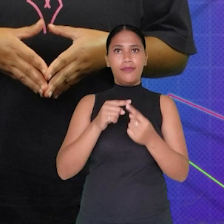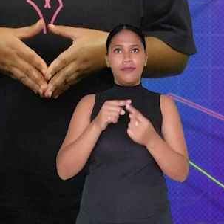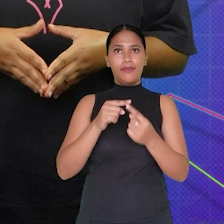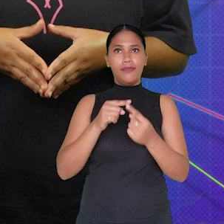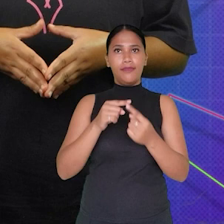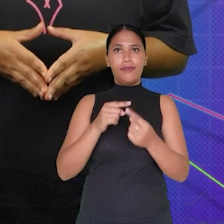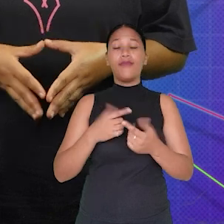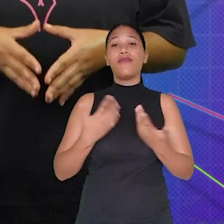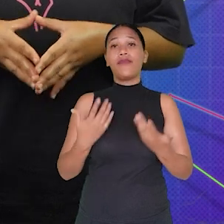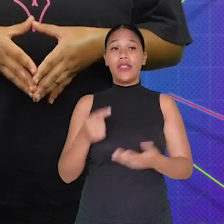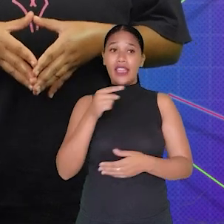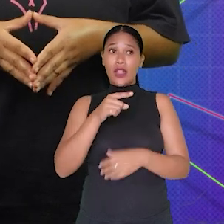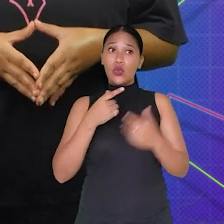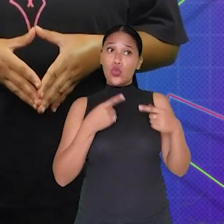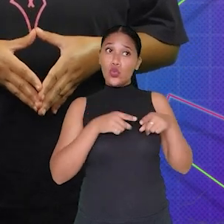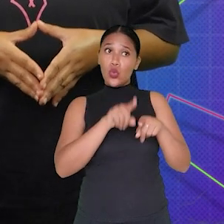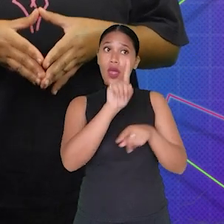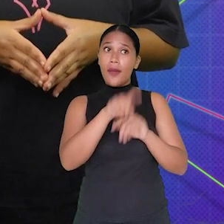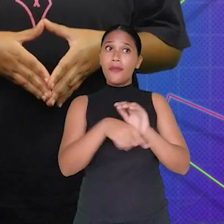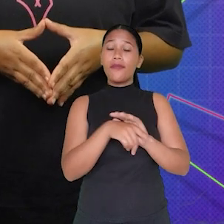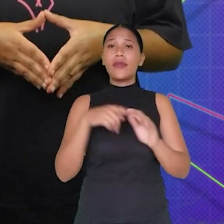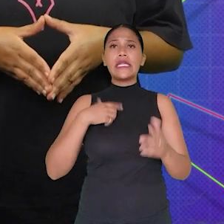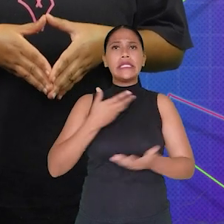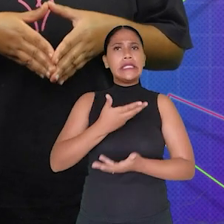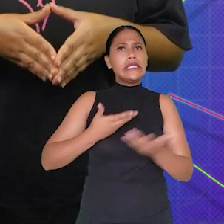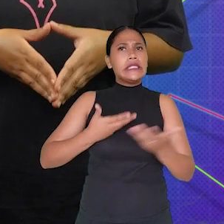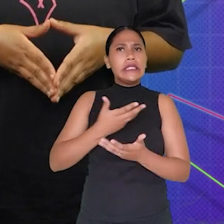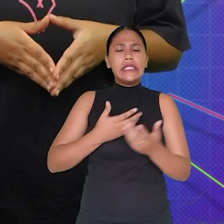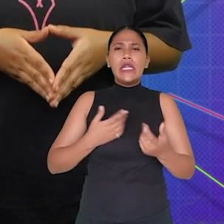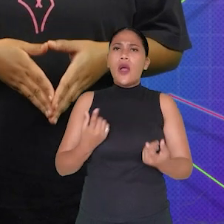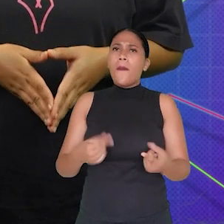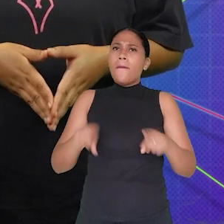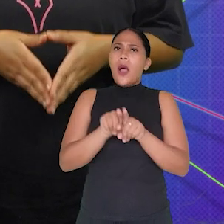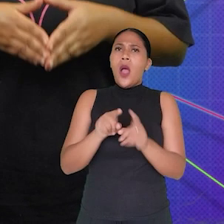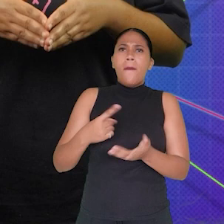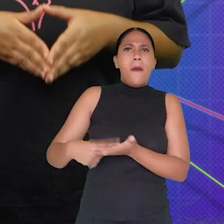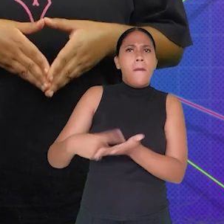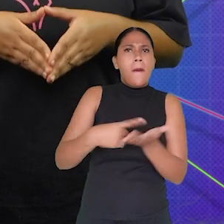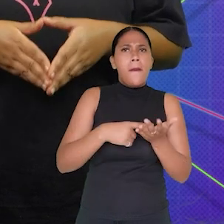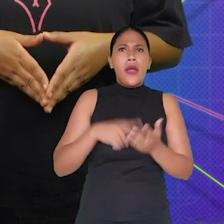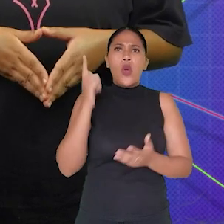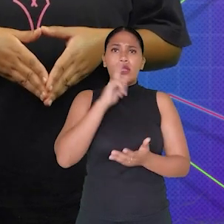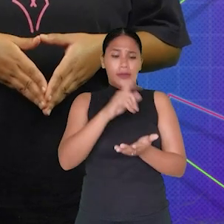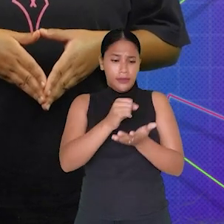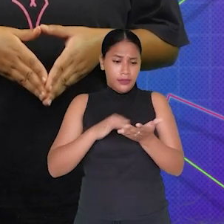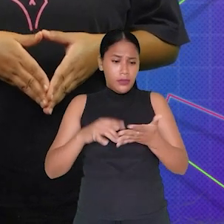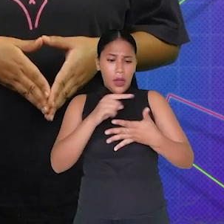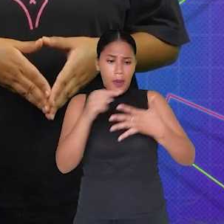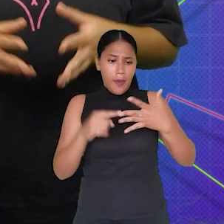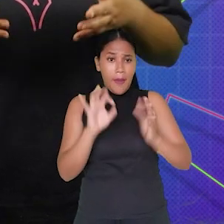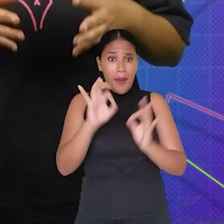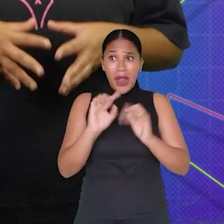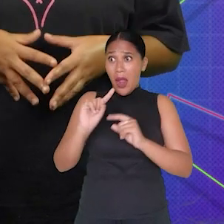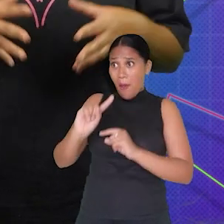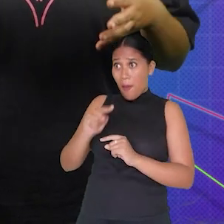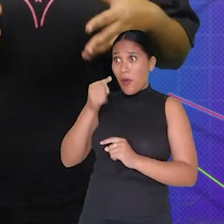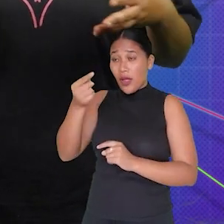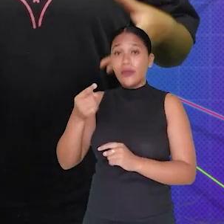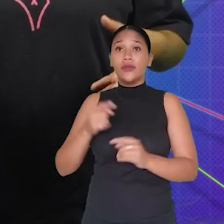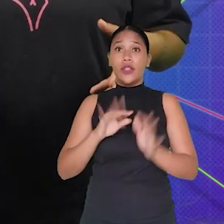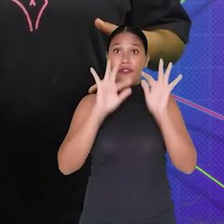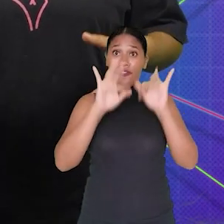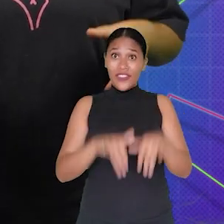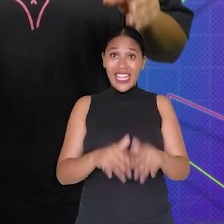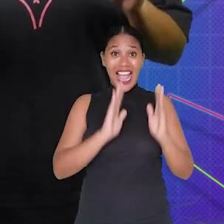Scrum e implantação. Durante o sprint, a equipe trabalha em estreita colaboração para concluir as tarefas atribuídas e se preparar para a